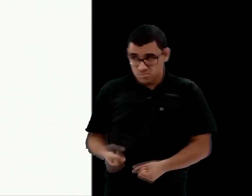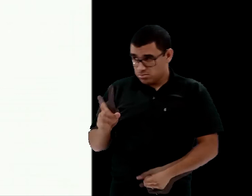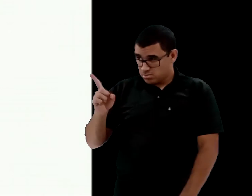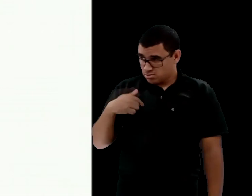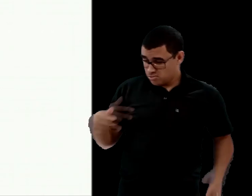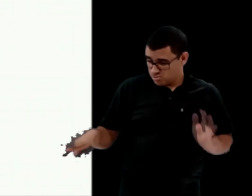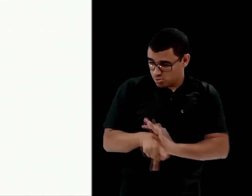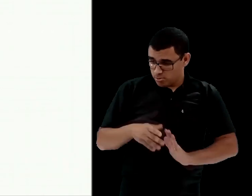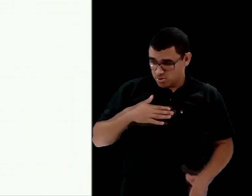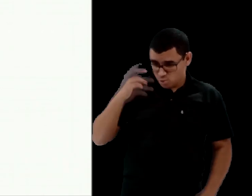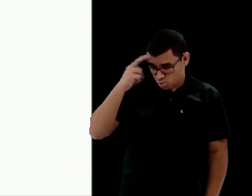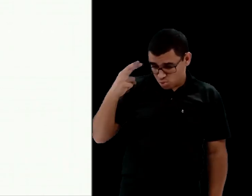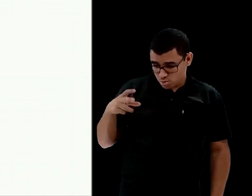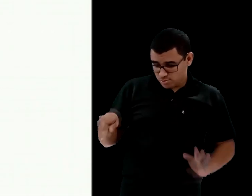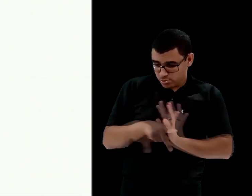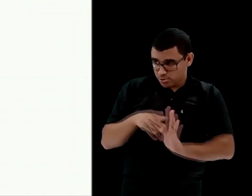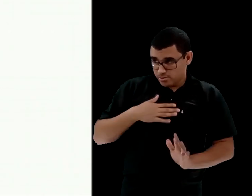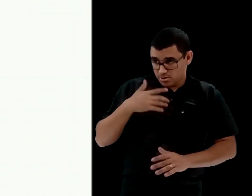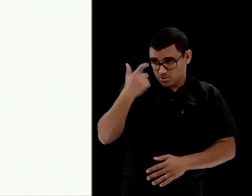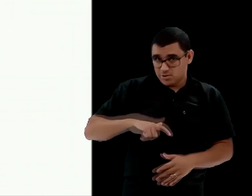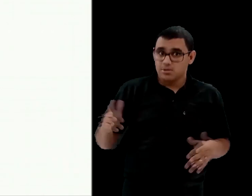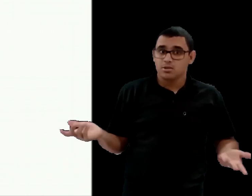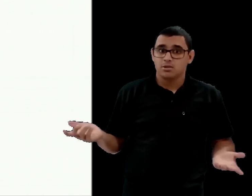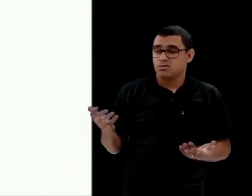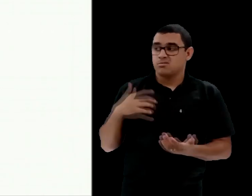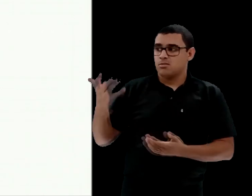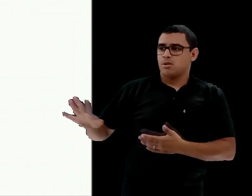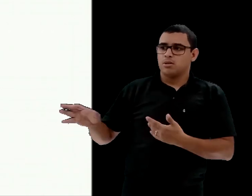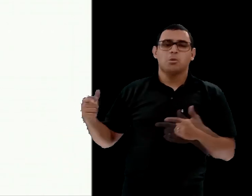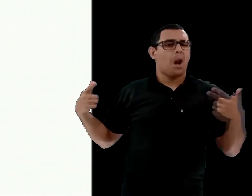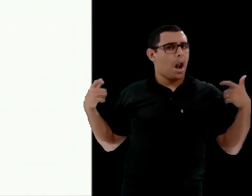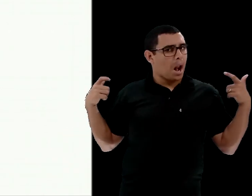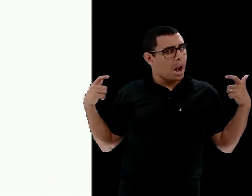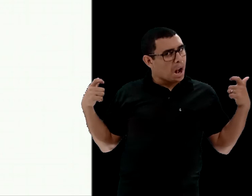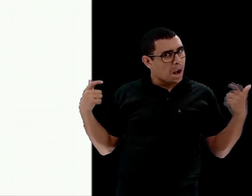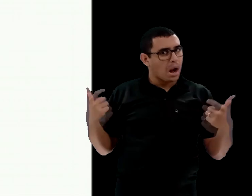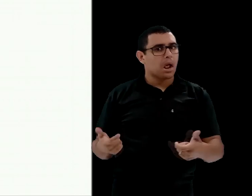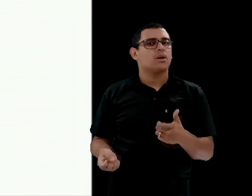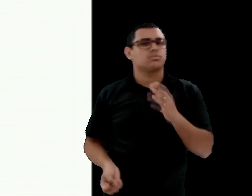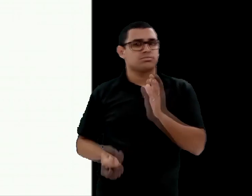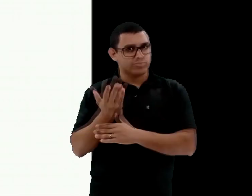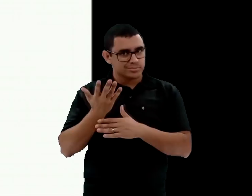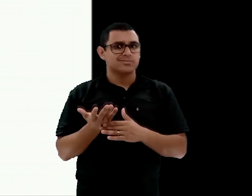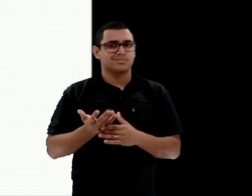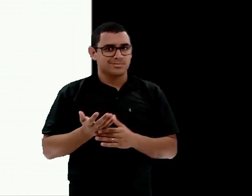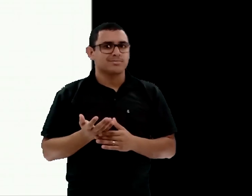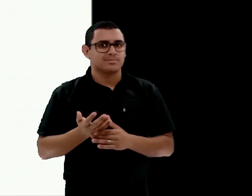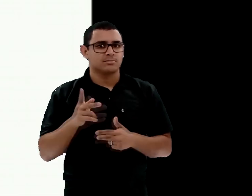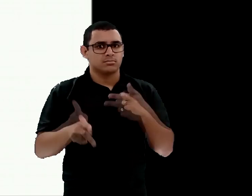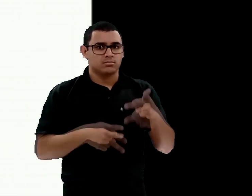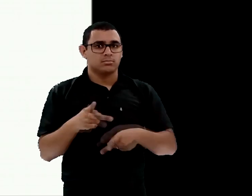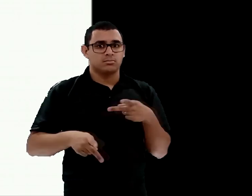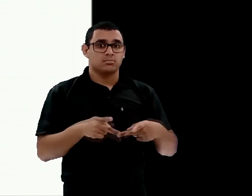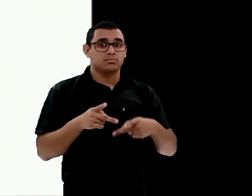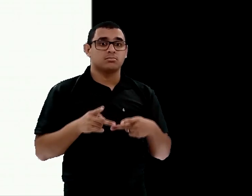portugueses, as crenças, né, portuguesas, a religião dos portugueses, e aí eles partiam para o enfrentamento. Então vem as guerras.